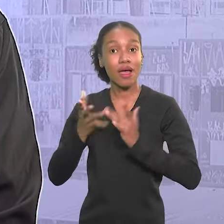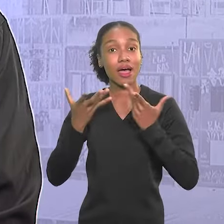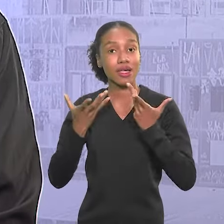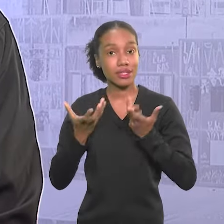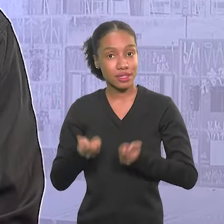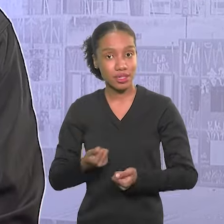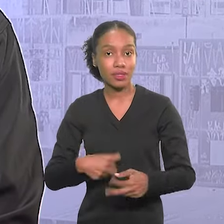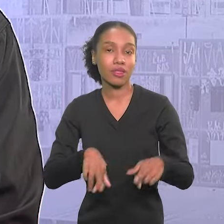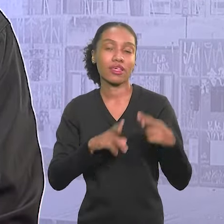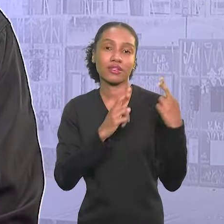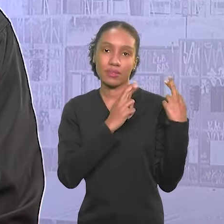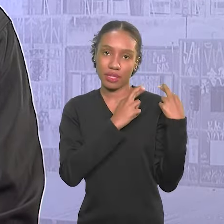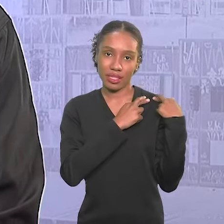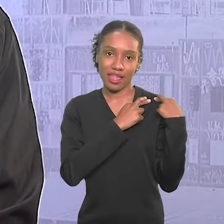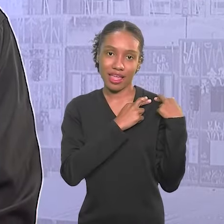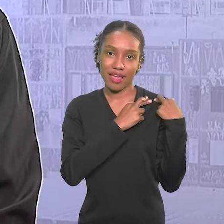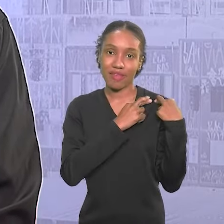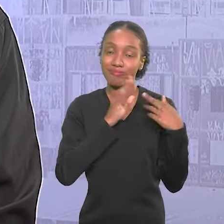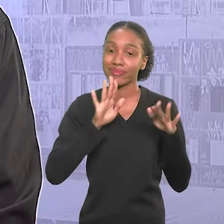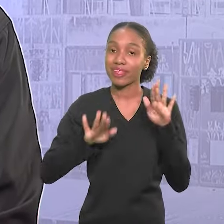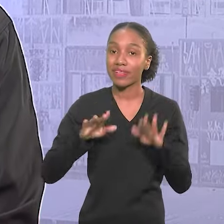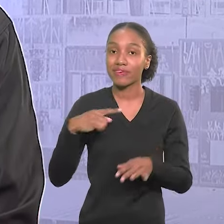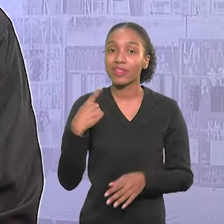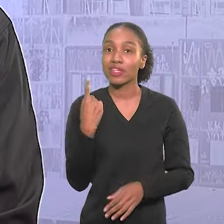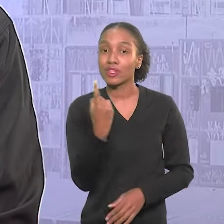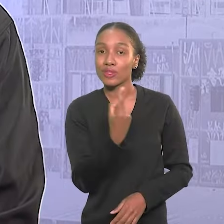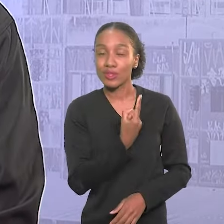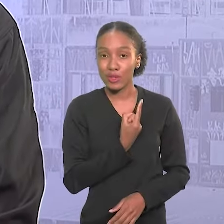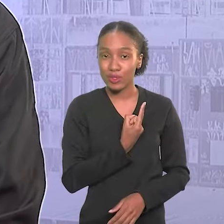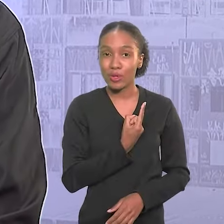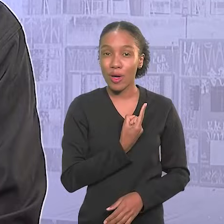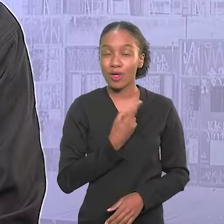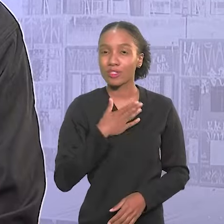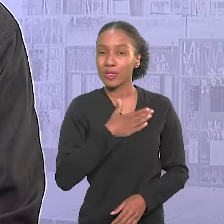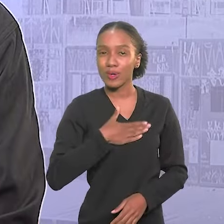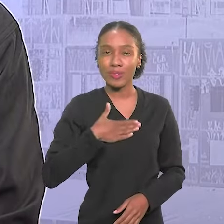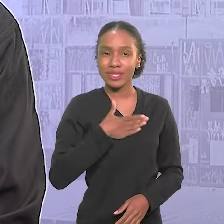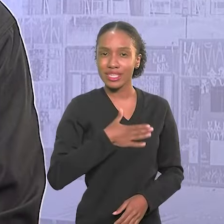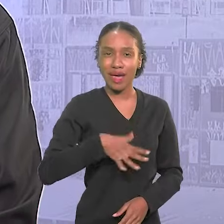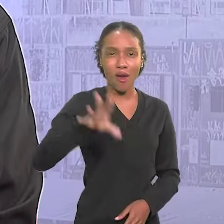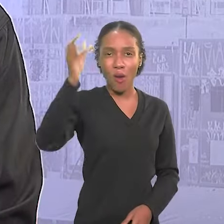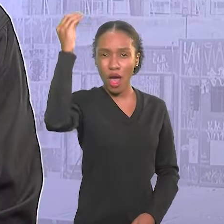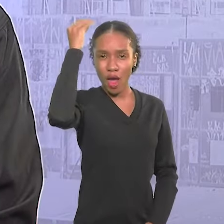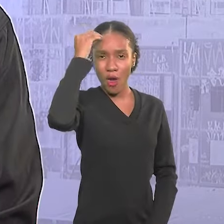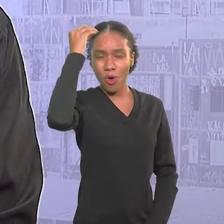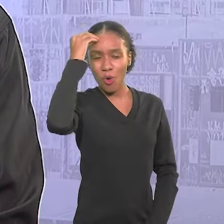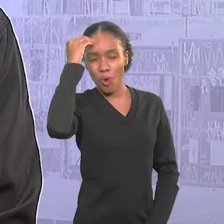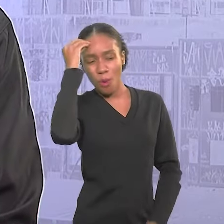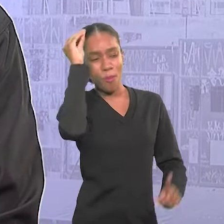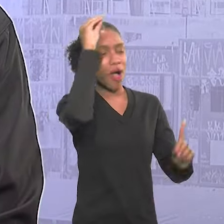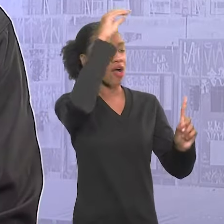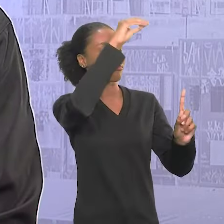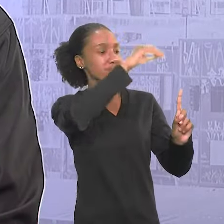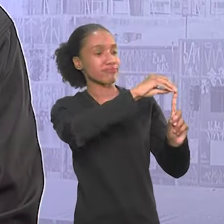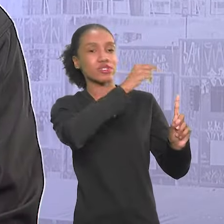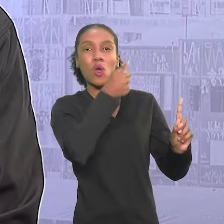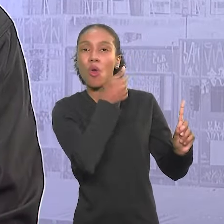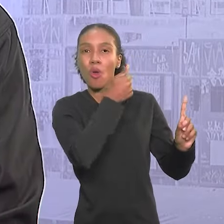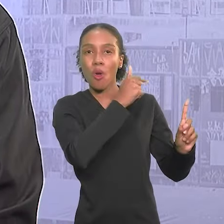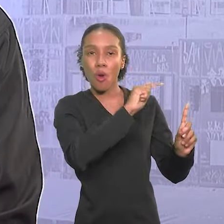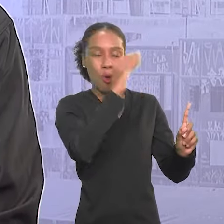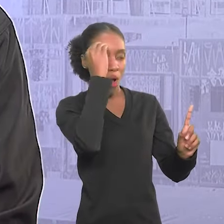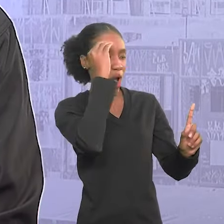assumiu responsabilidades enquanto nós atribuímos ao outro terceirizamos